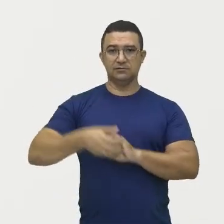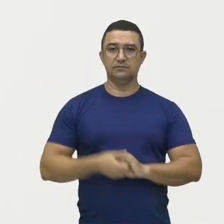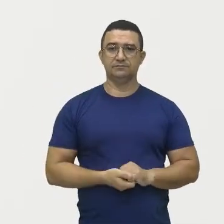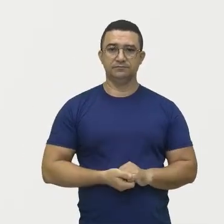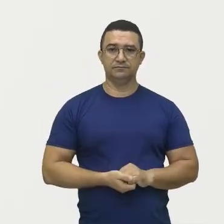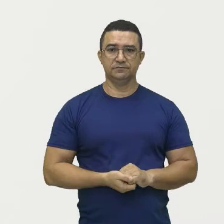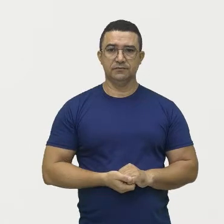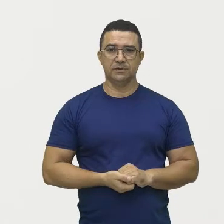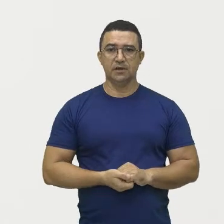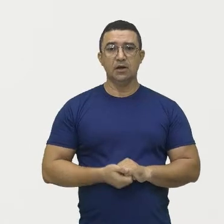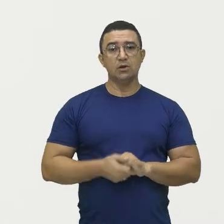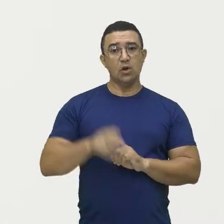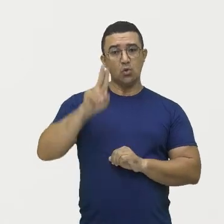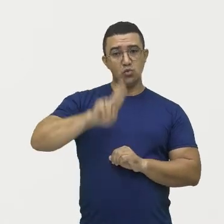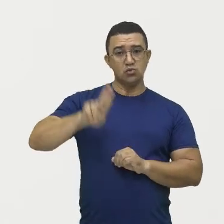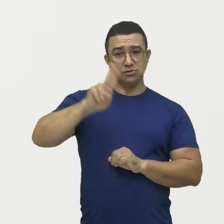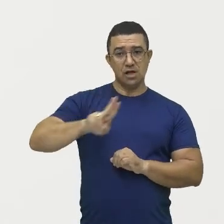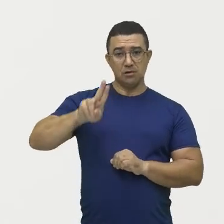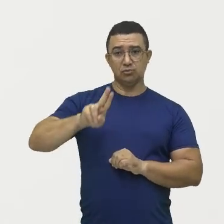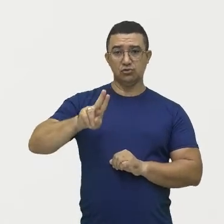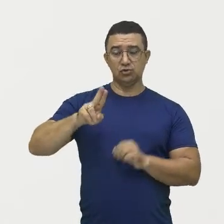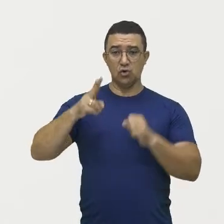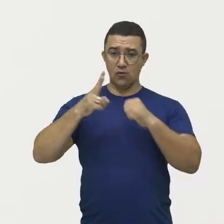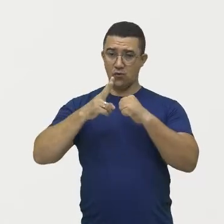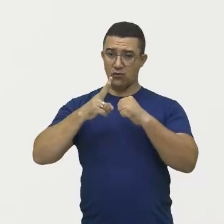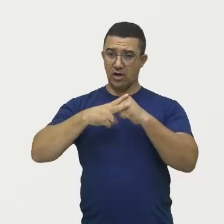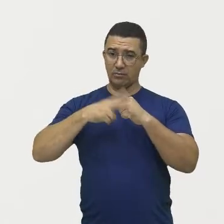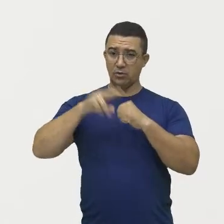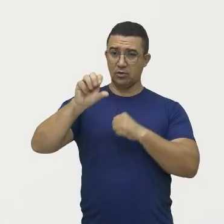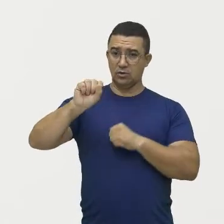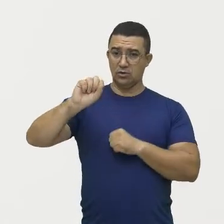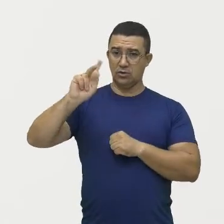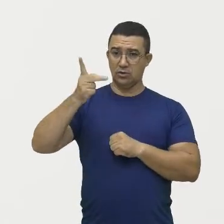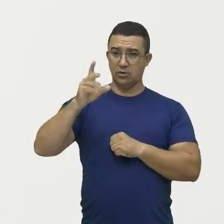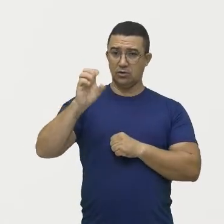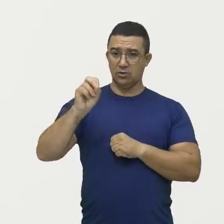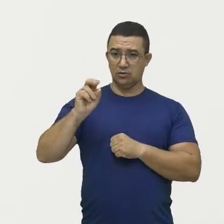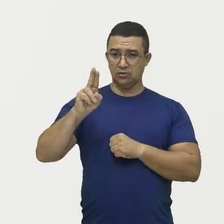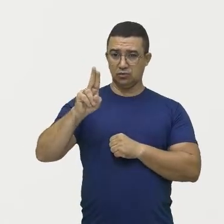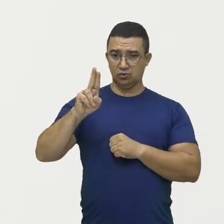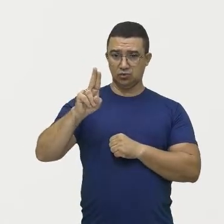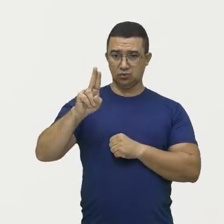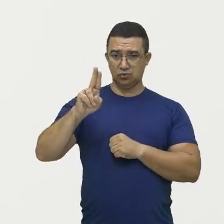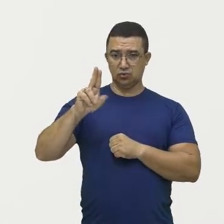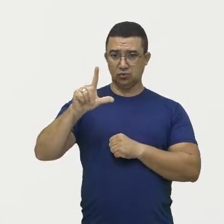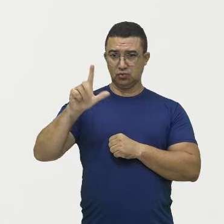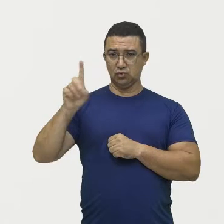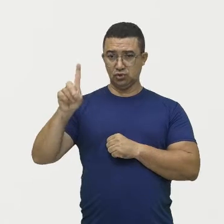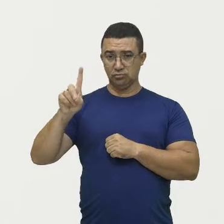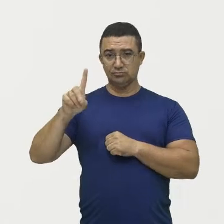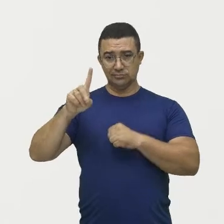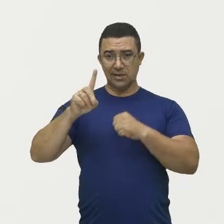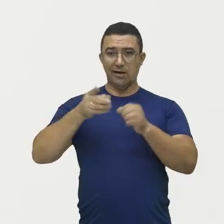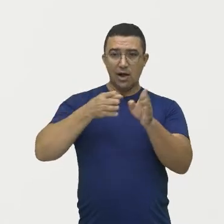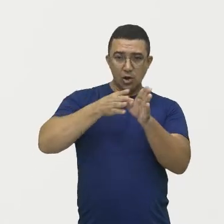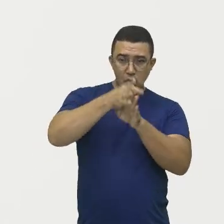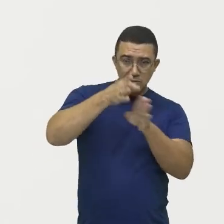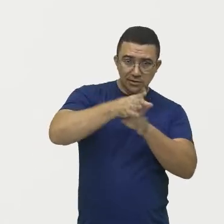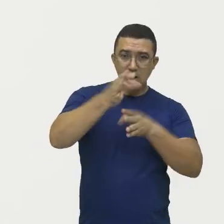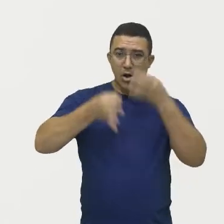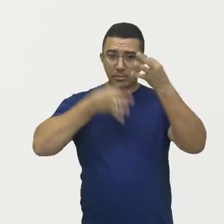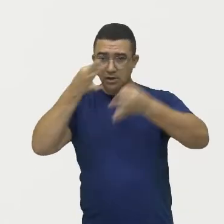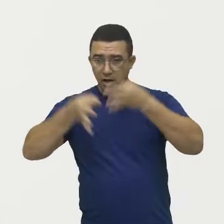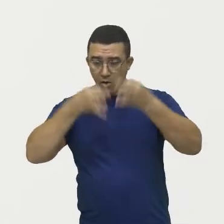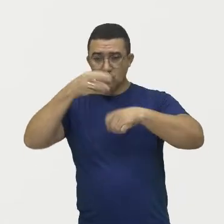resposta correta, letra C e o comentário que nós temos ali. Usamos o should para sugestões, conselhos ou dicas. De fato, essa é a função mesmo do